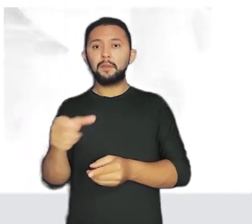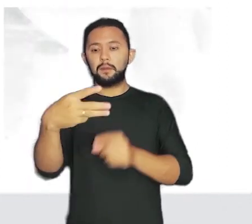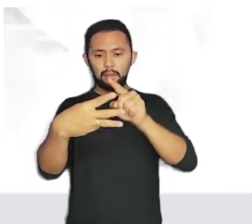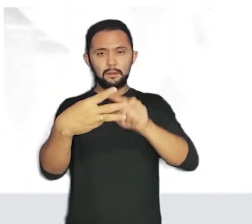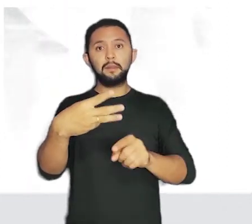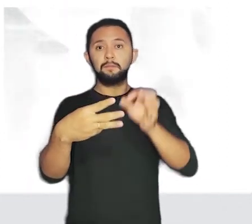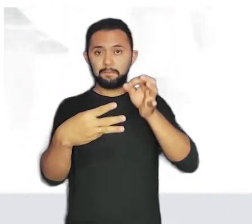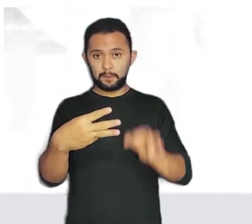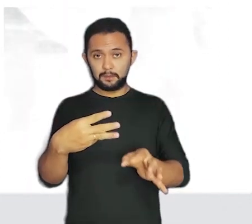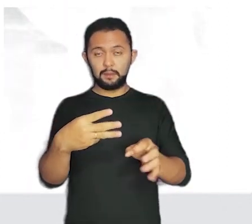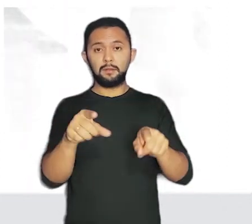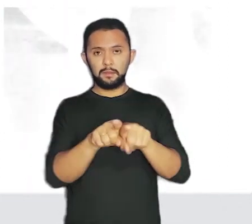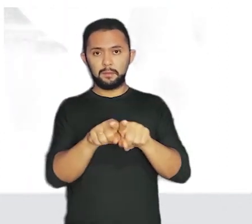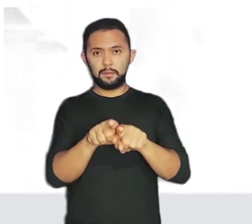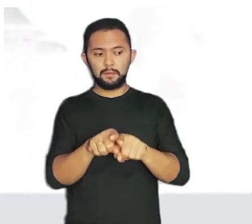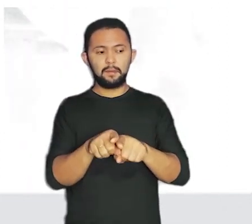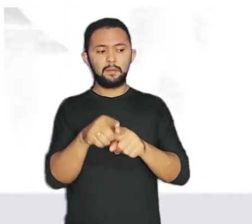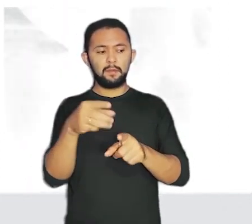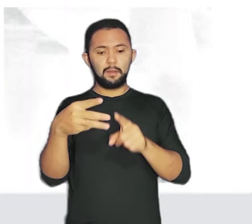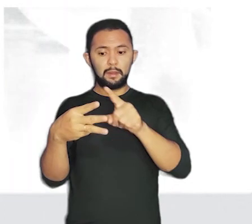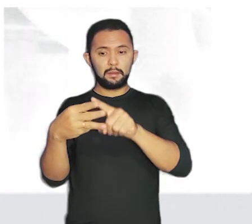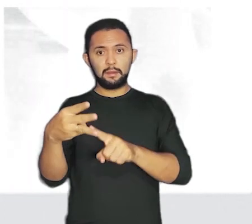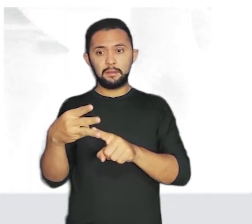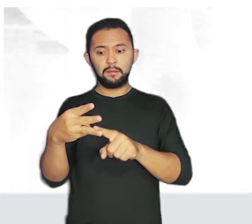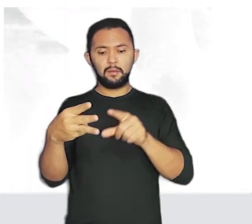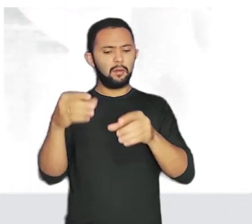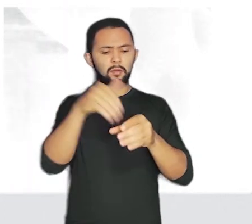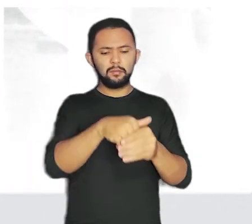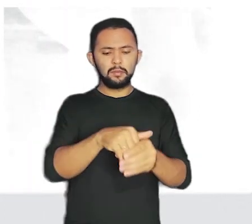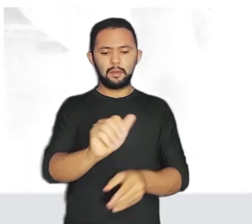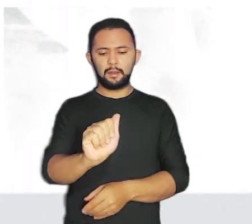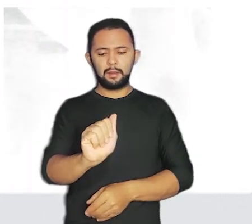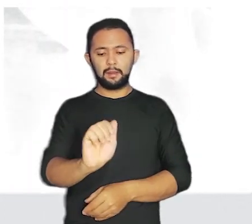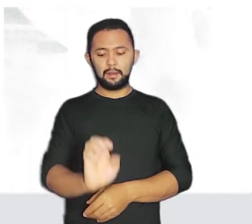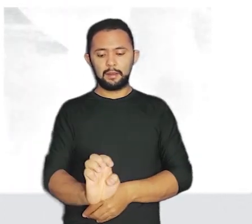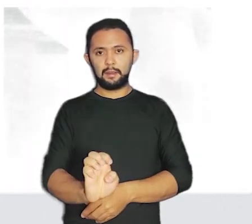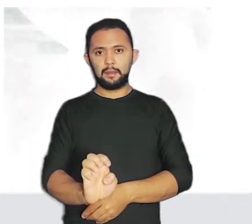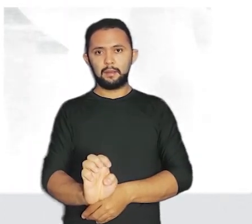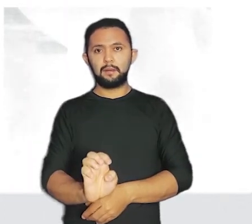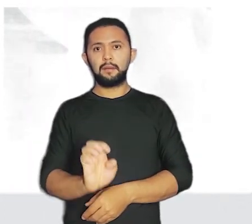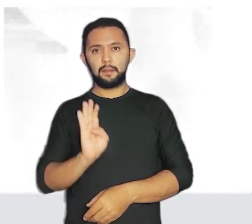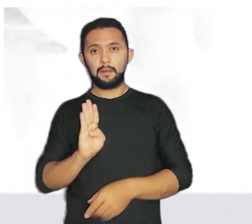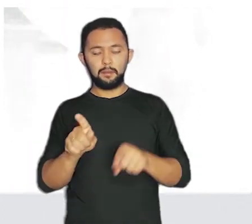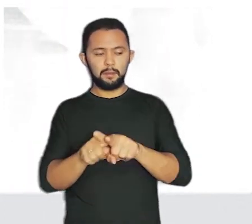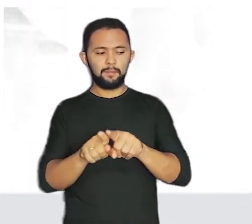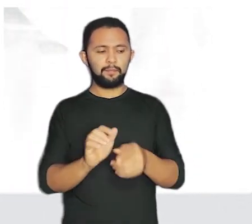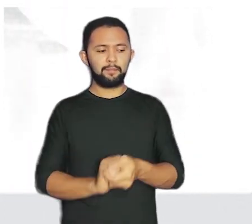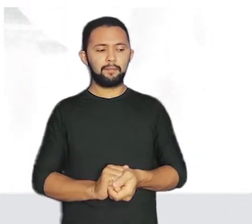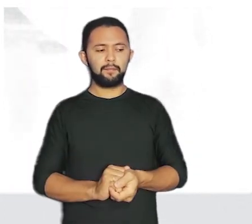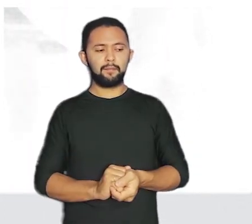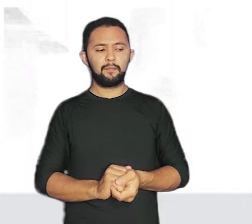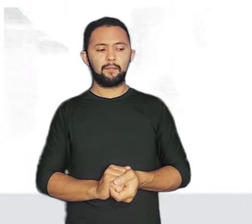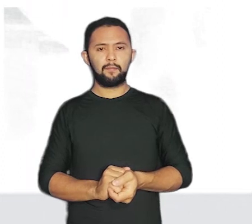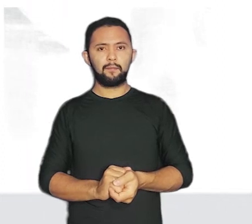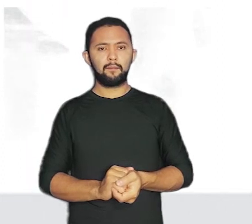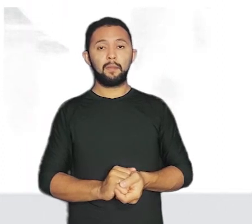3, ela é correta, né? Então a 3 aparece aqui na A, na B e na E. Então não dá para eliminar mais nenhum. Vamos aí para